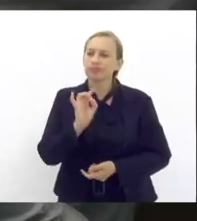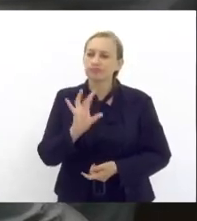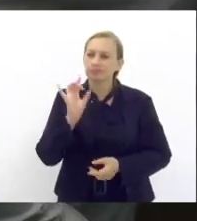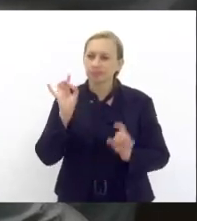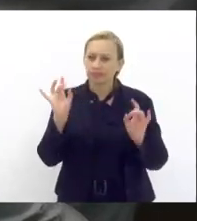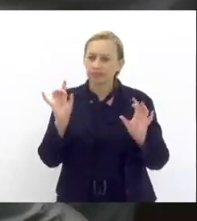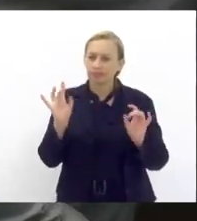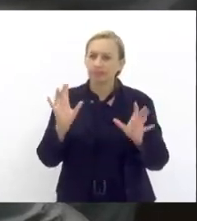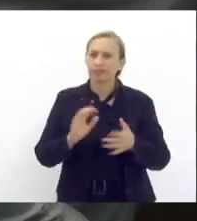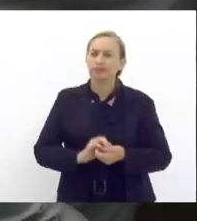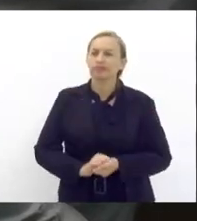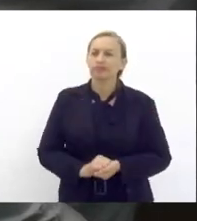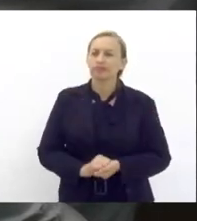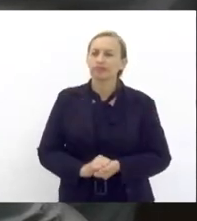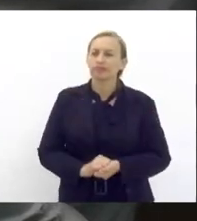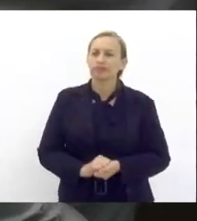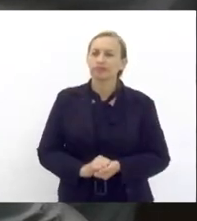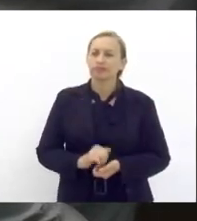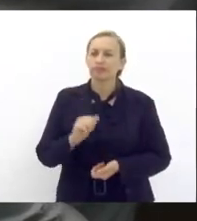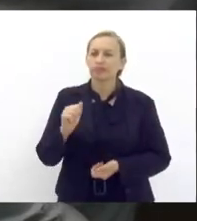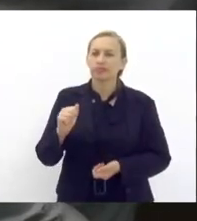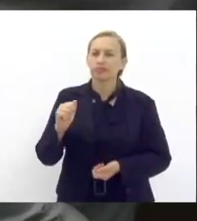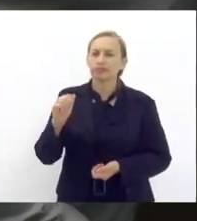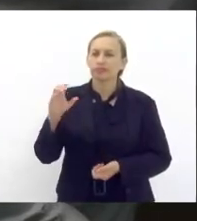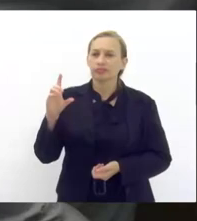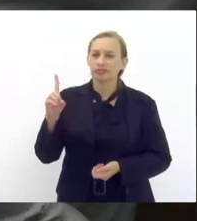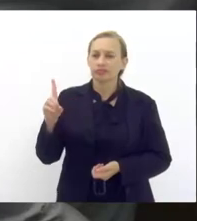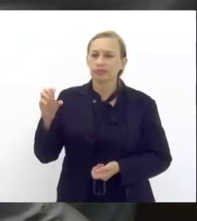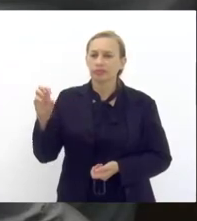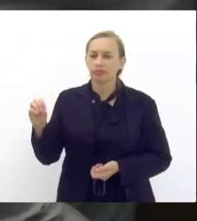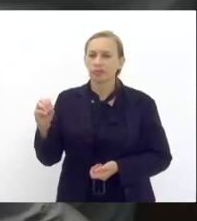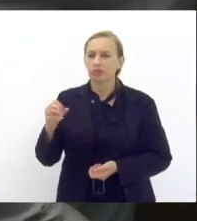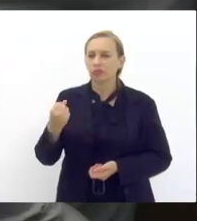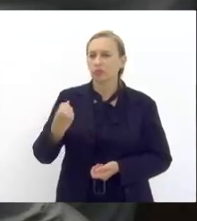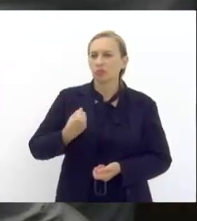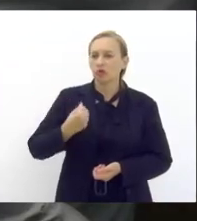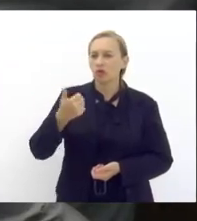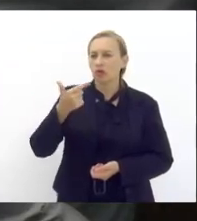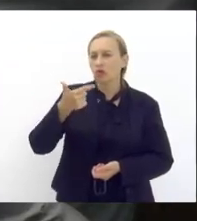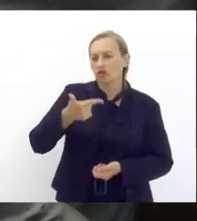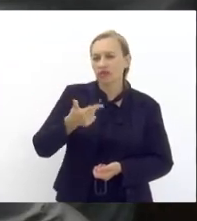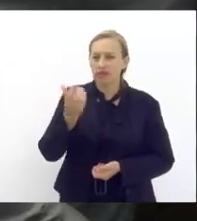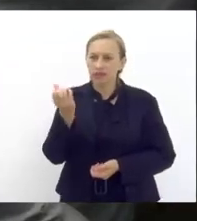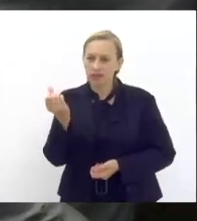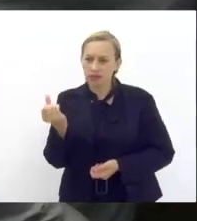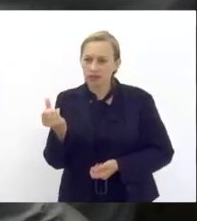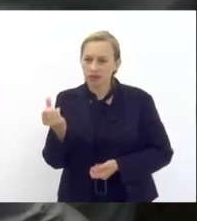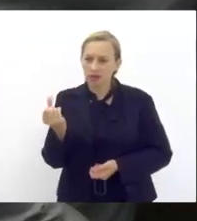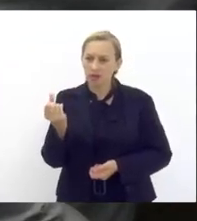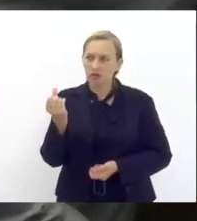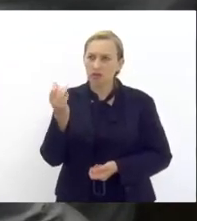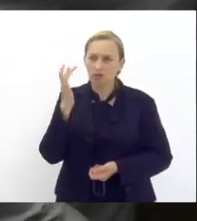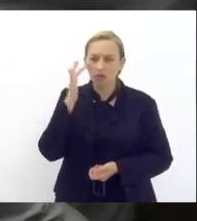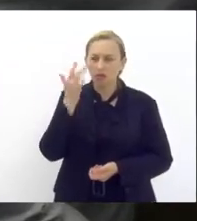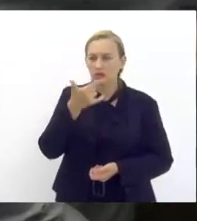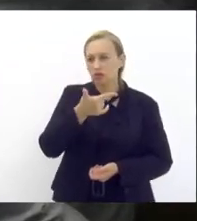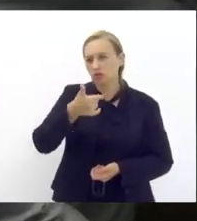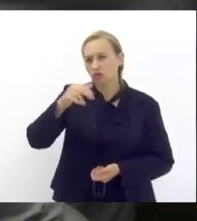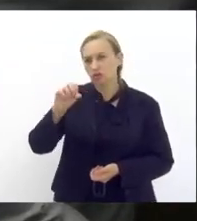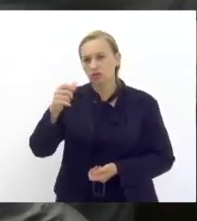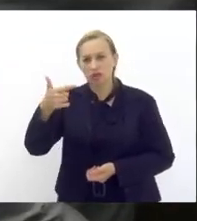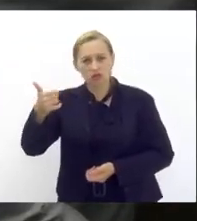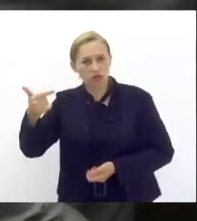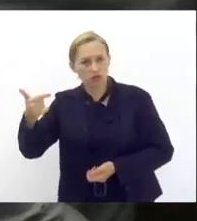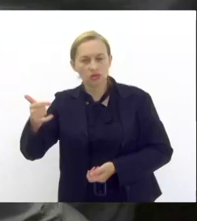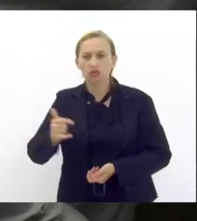especialmente a ADO número 26, se não me engano, de 2022,